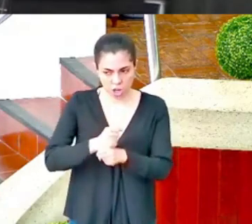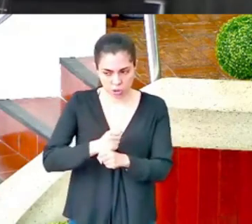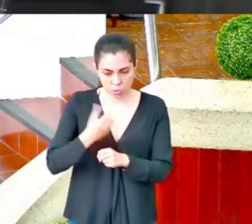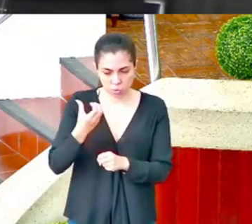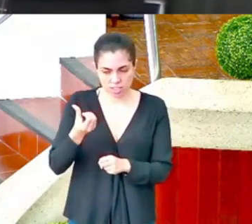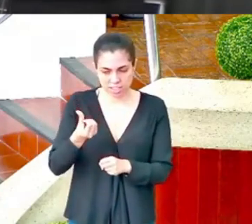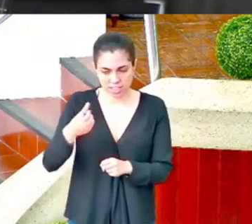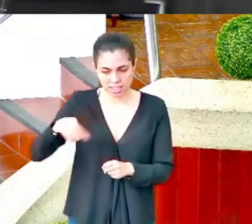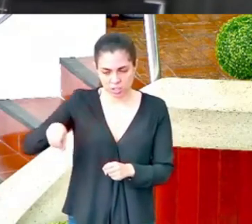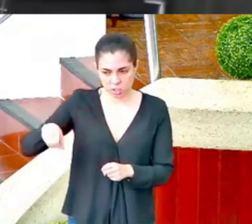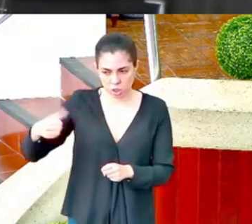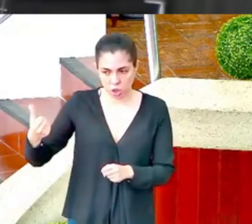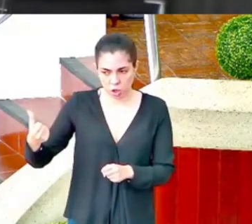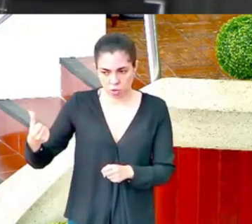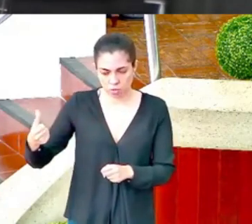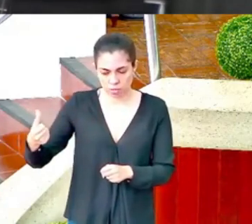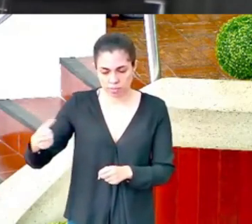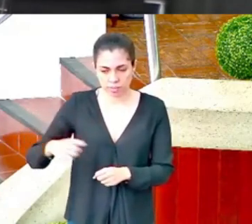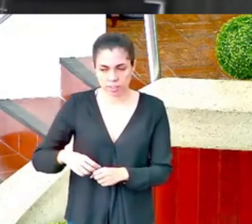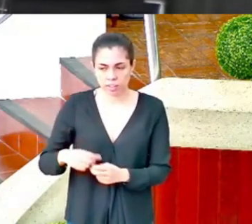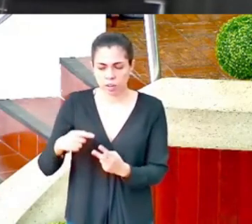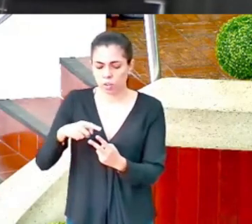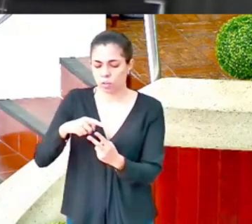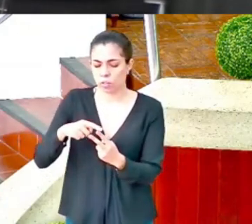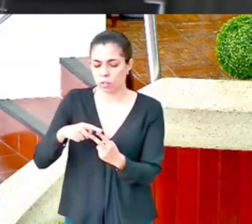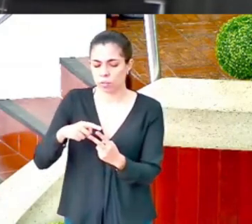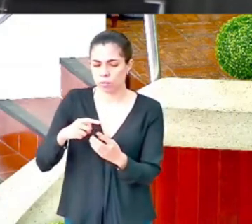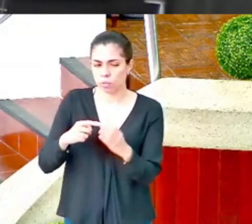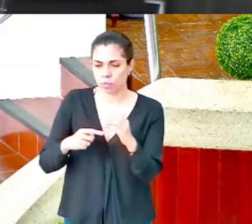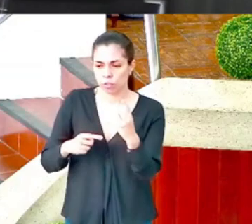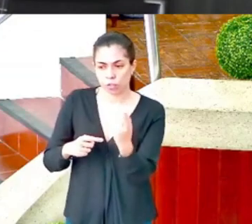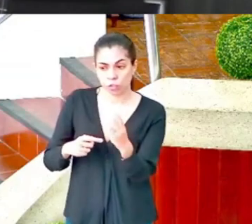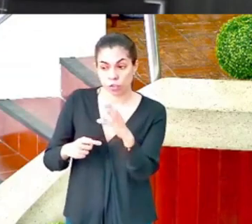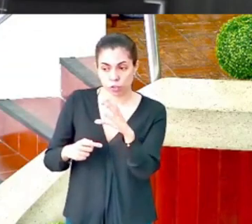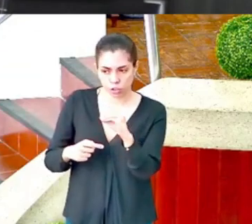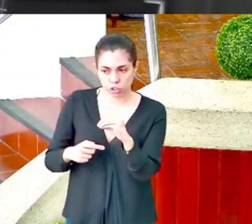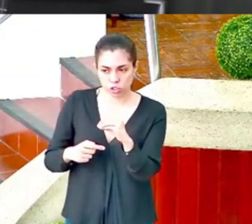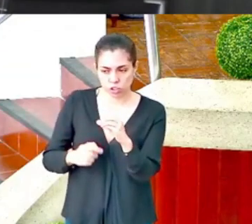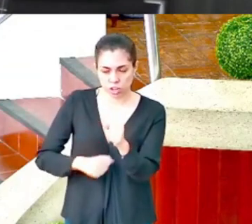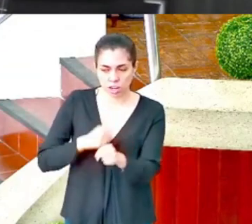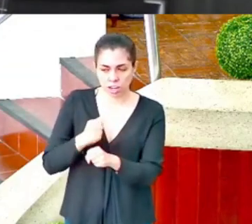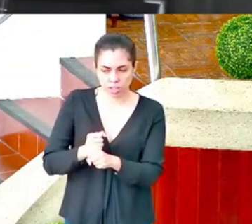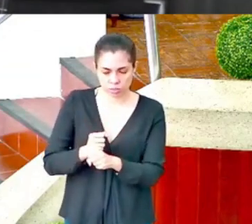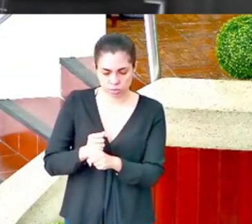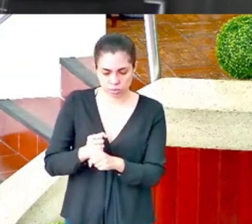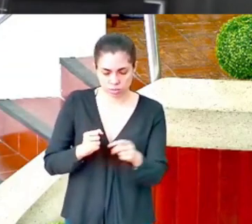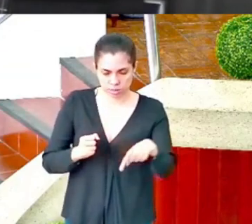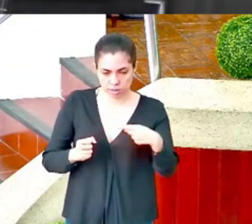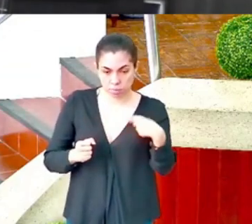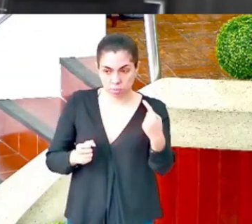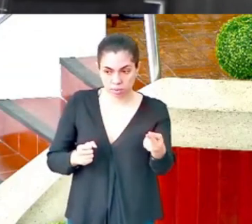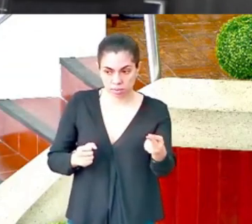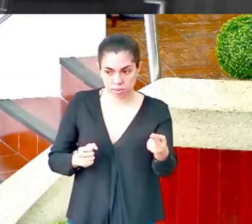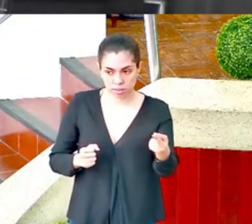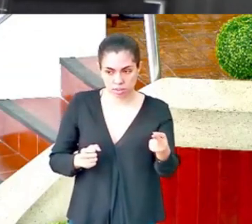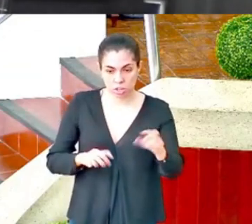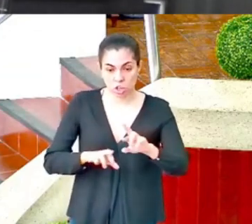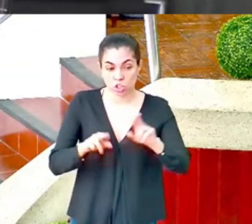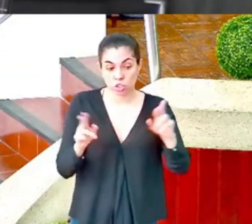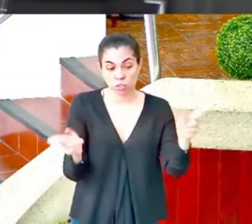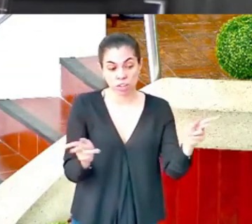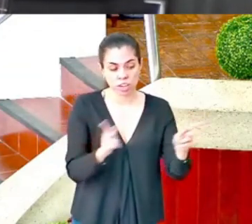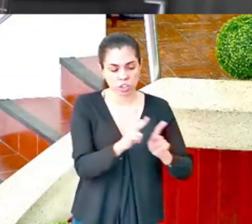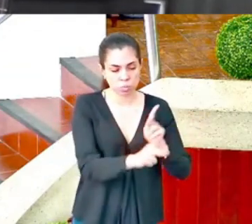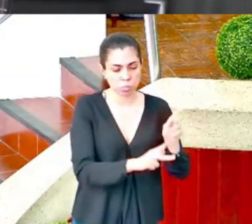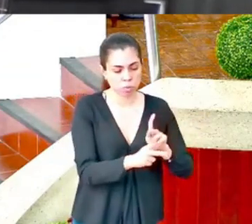em torno de 20 anos depois da morte de Josias, Nabucodonosor entra em Jerusalém, destrói tudo, acaba